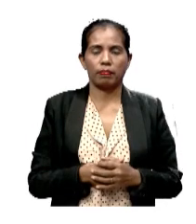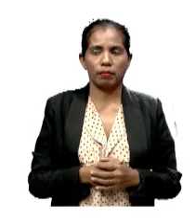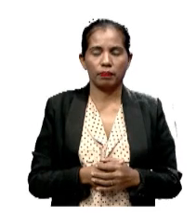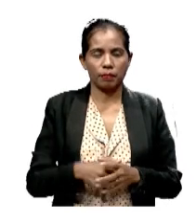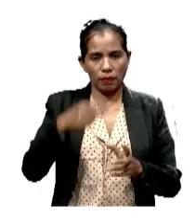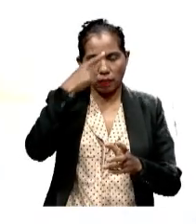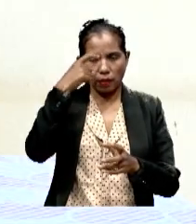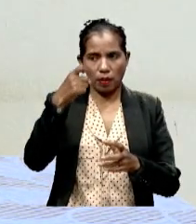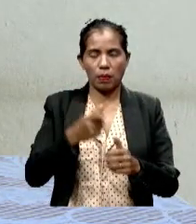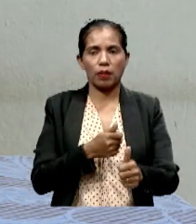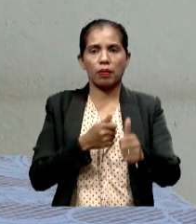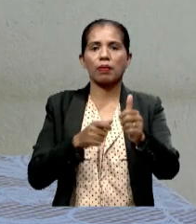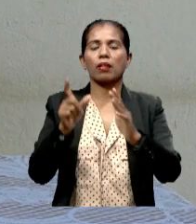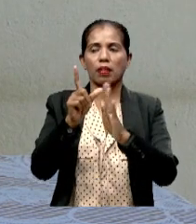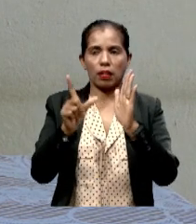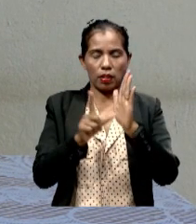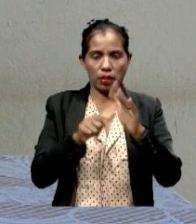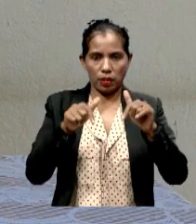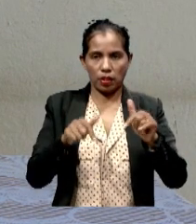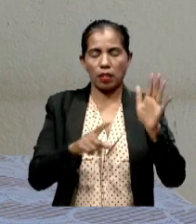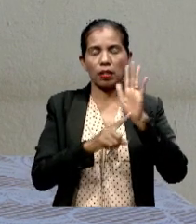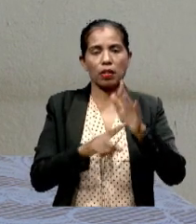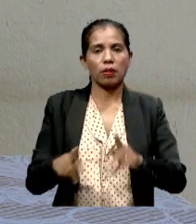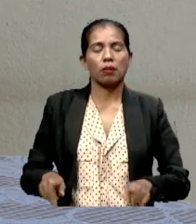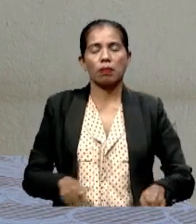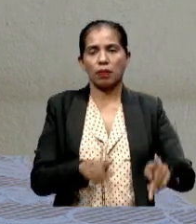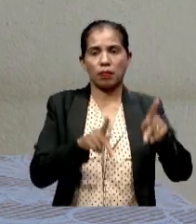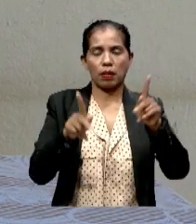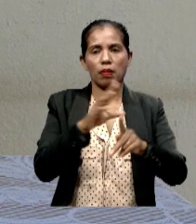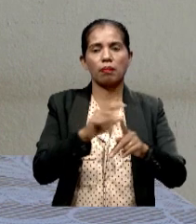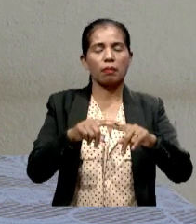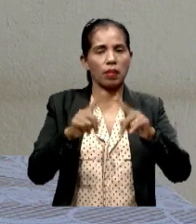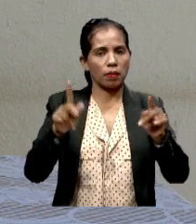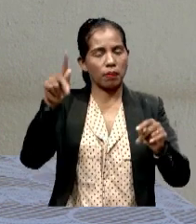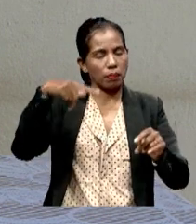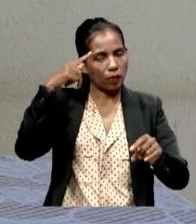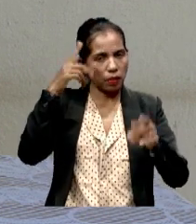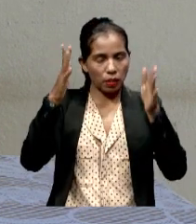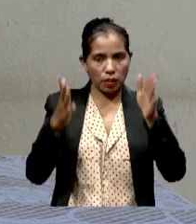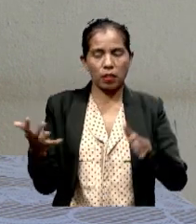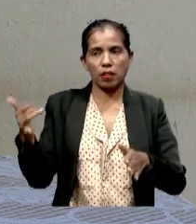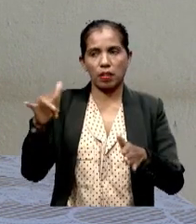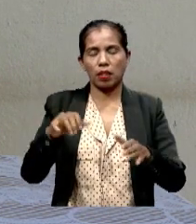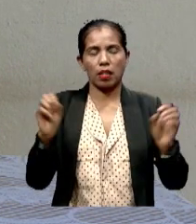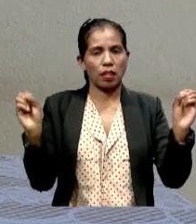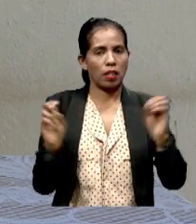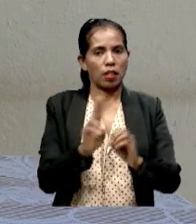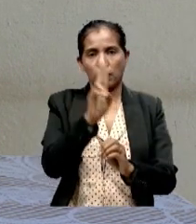tamba tuir lei idane fo saiba público maibe político na insira la